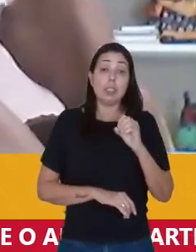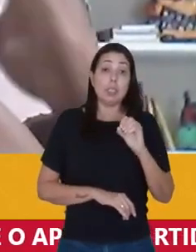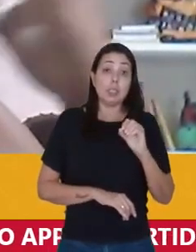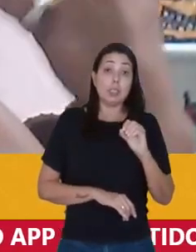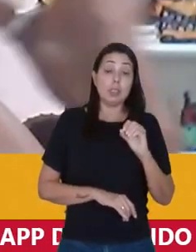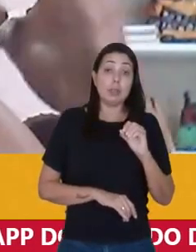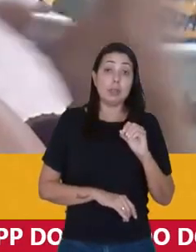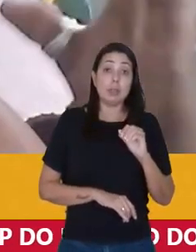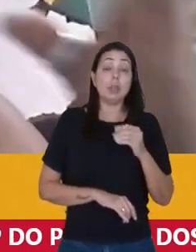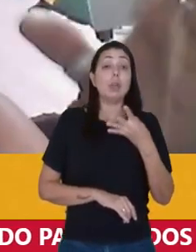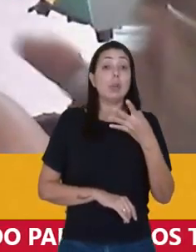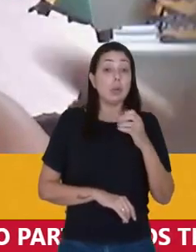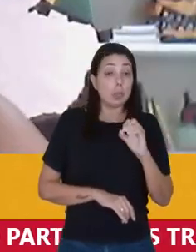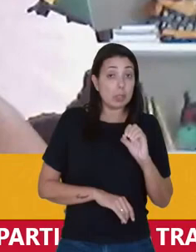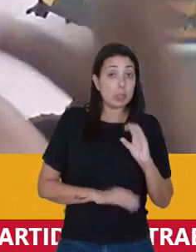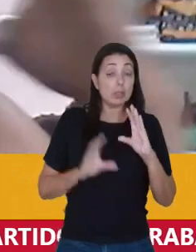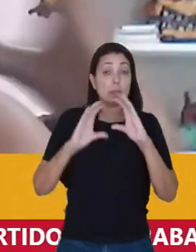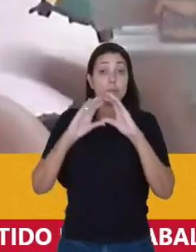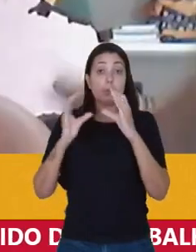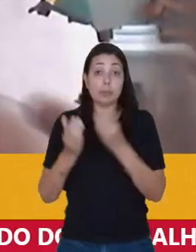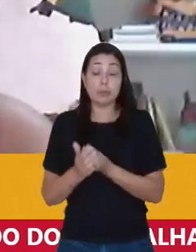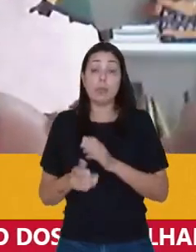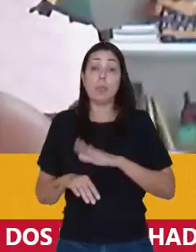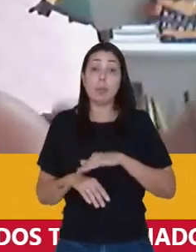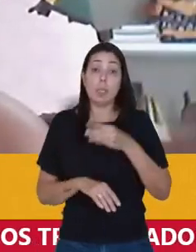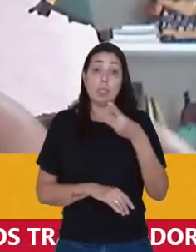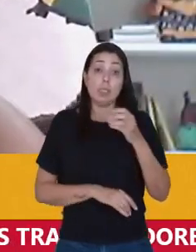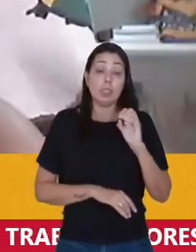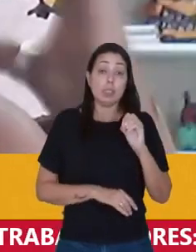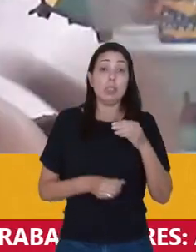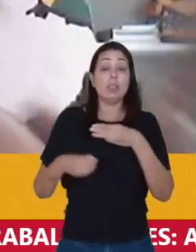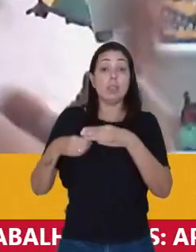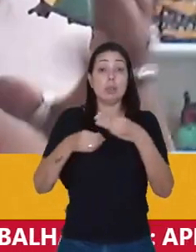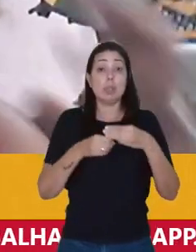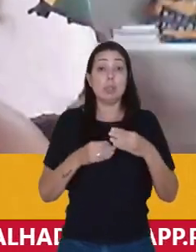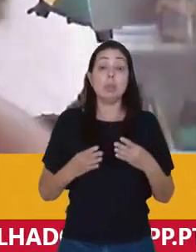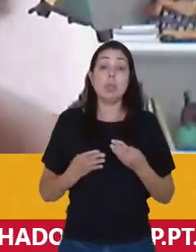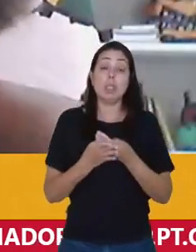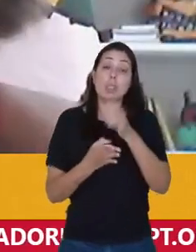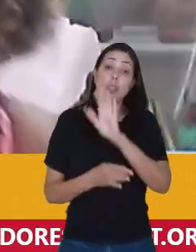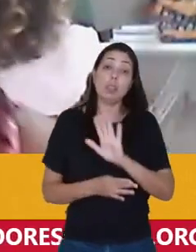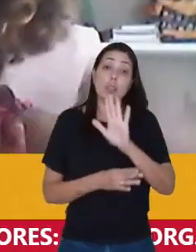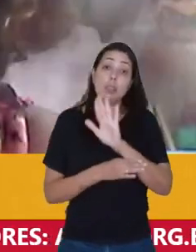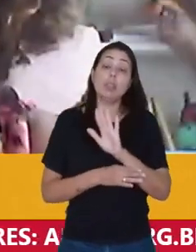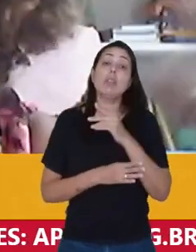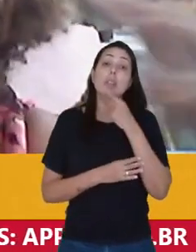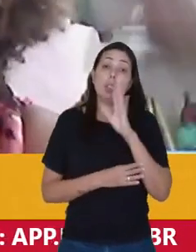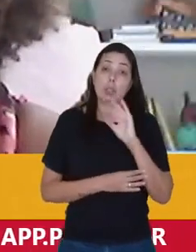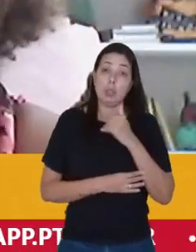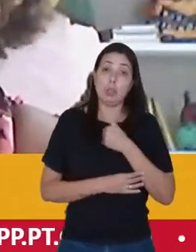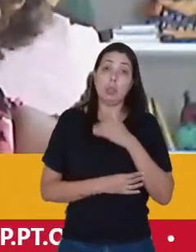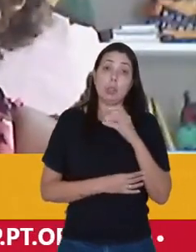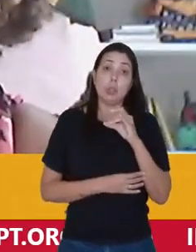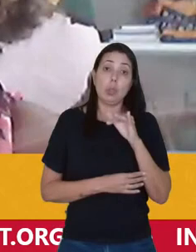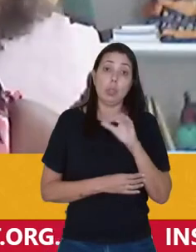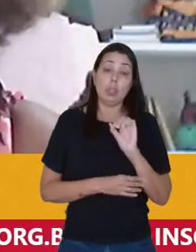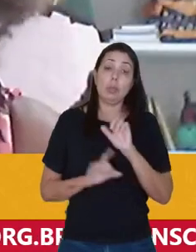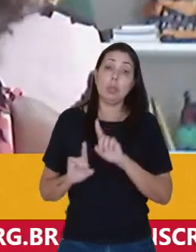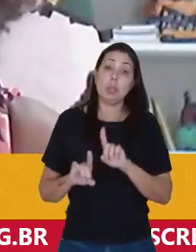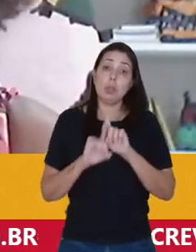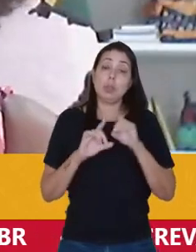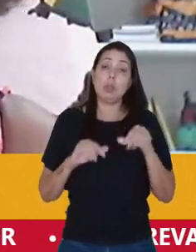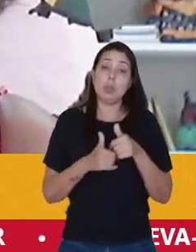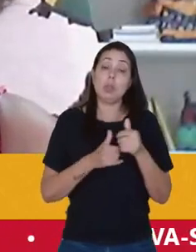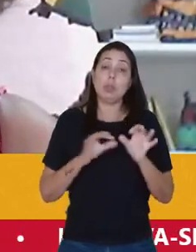em mais de 400 comunidades, em mais de 300 municípios, numa rede nacional, estou dizendo nós, a CONAC, em parceria com